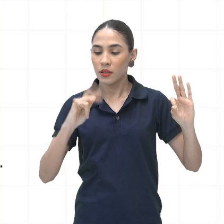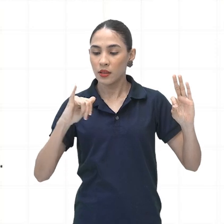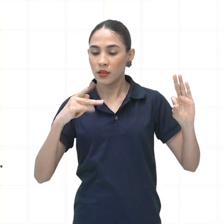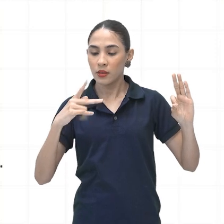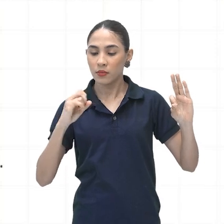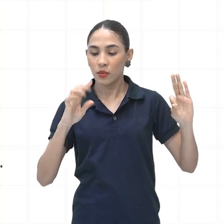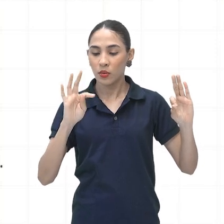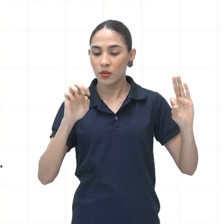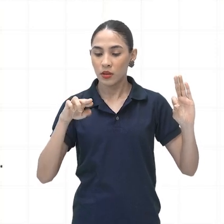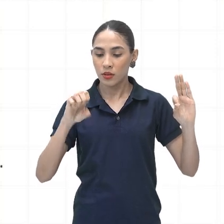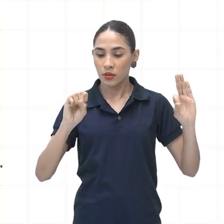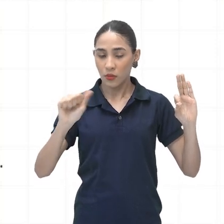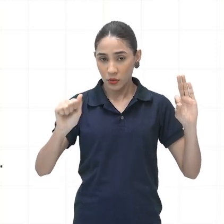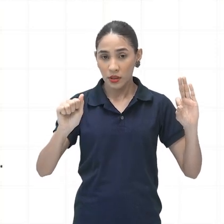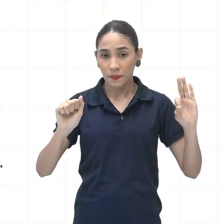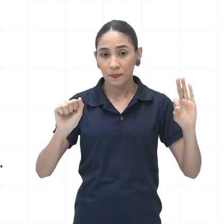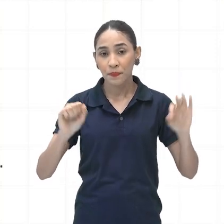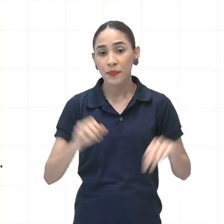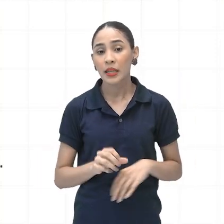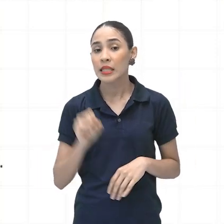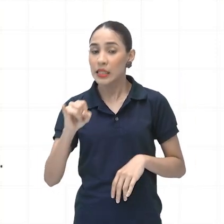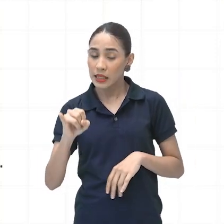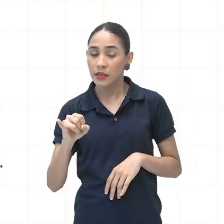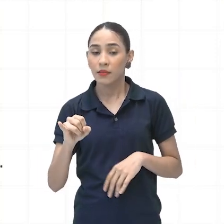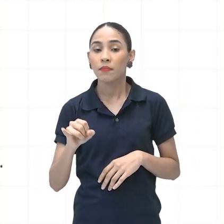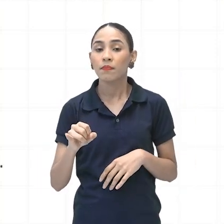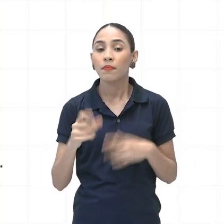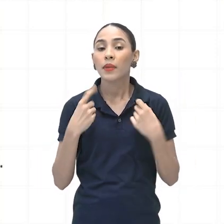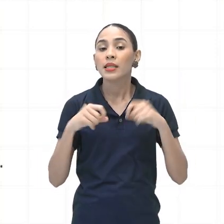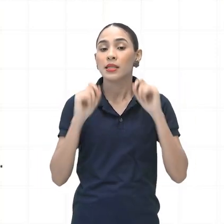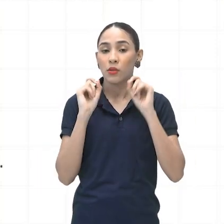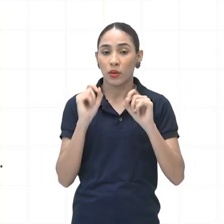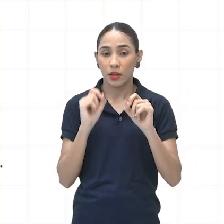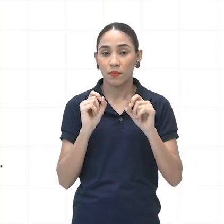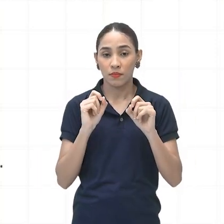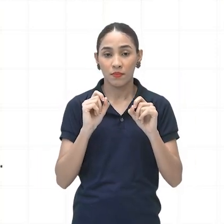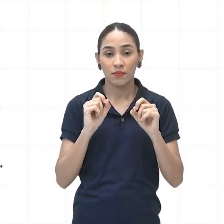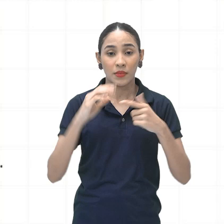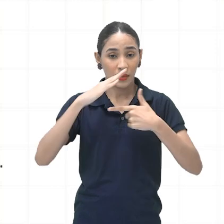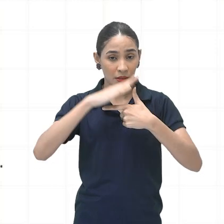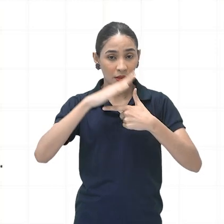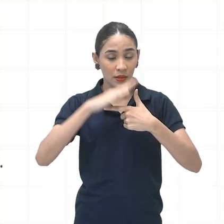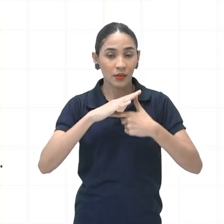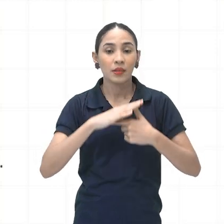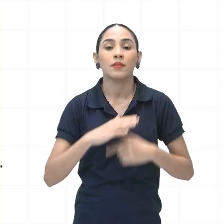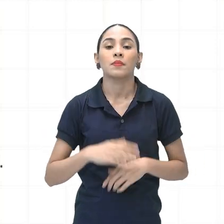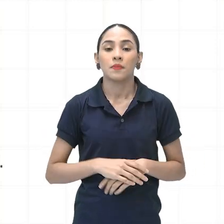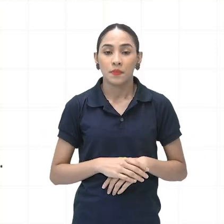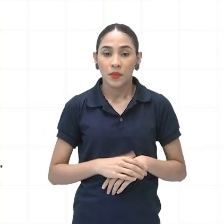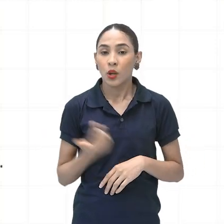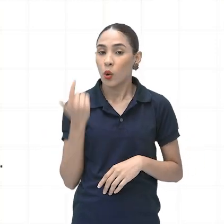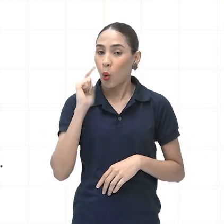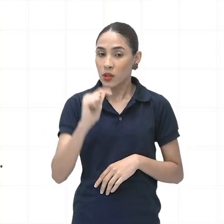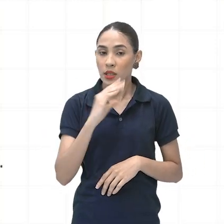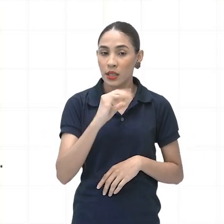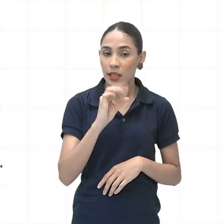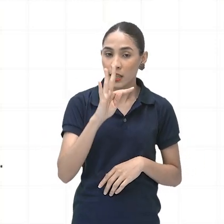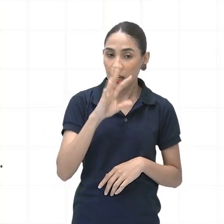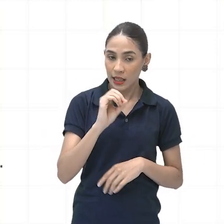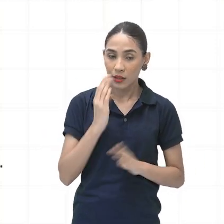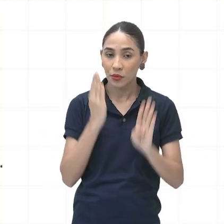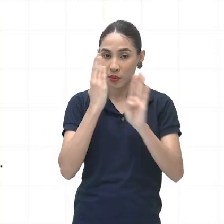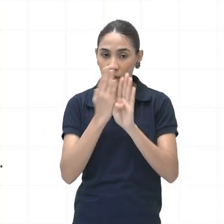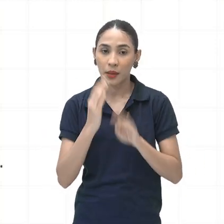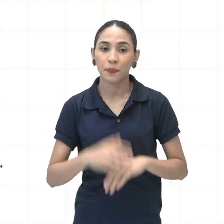estou chamando ela de hipotenusa, eu preciso de quê? Eu preciso de um triângulo que seja retângulo para ser os catetos, os outros